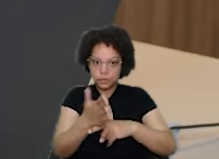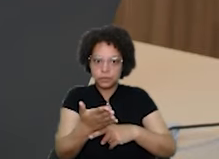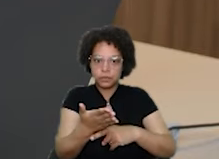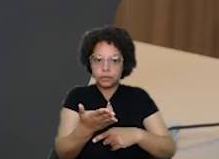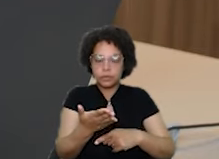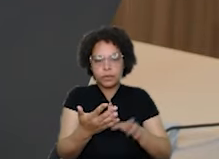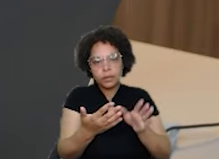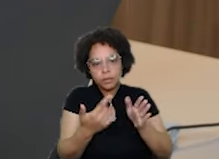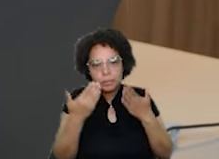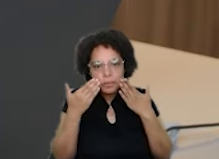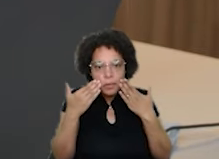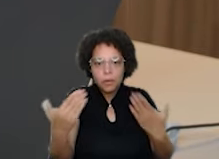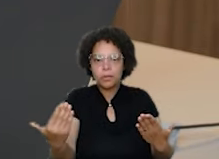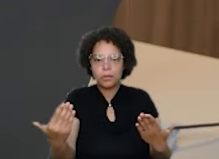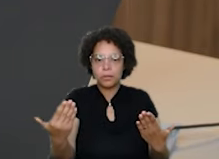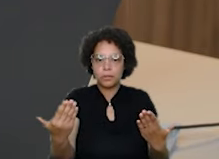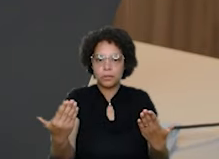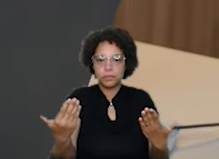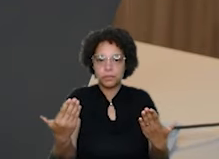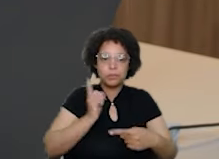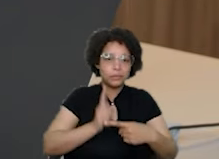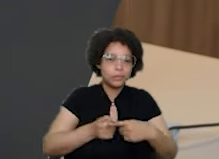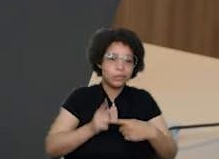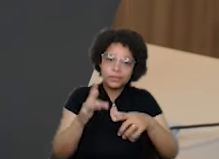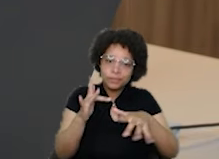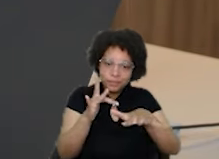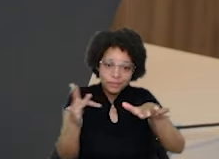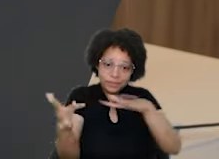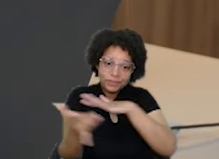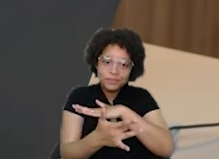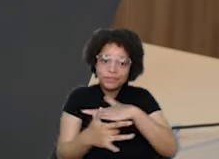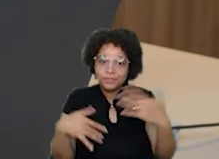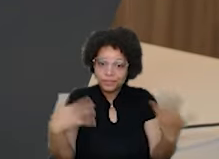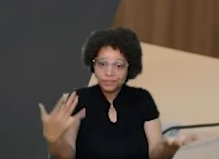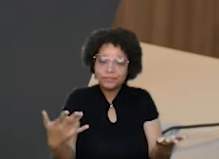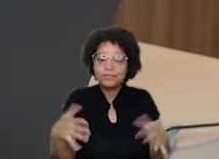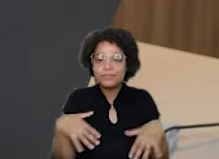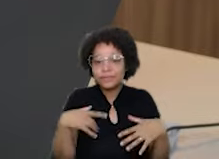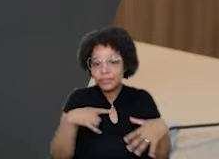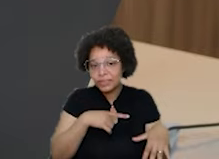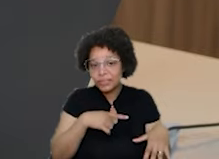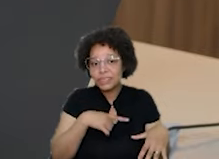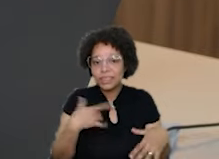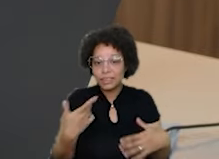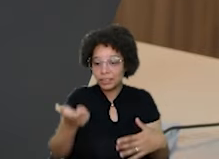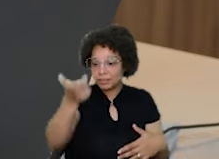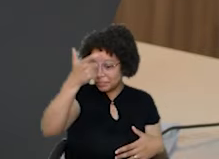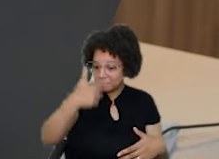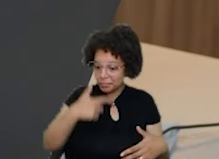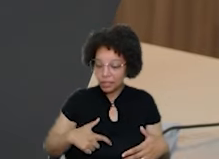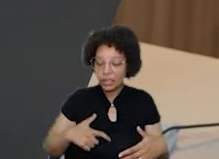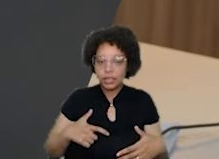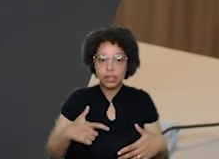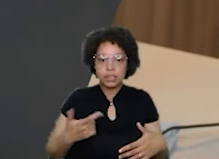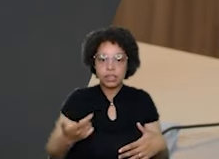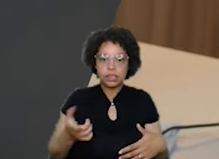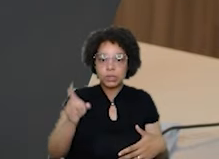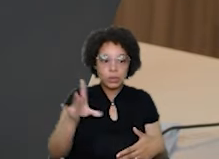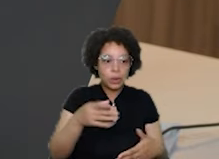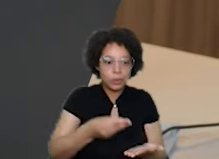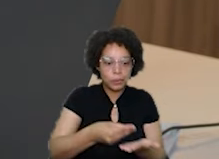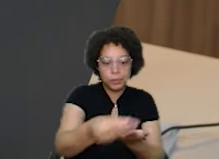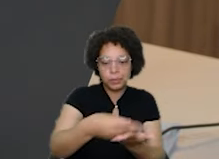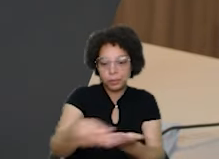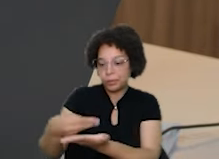apareça porque s é rede social né então você tem aquela aquele lado humano não é só para ficar panfletando lá na rede